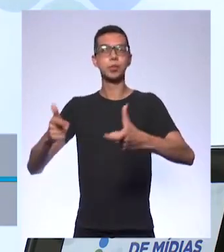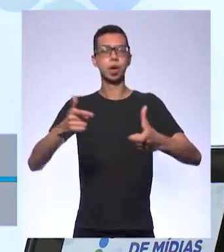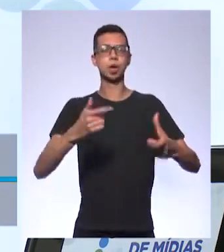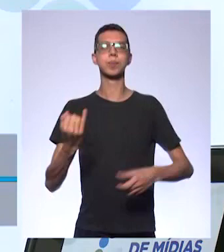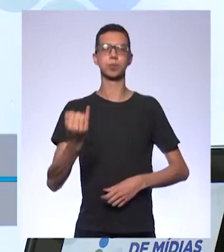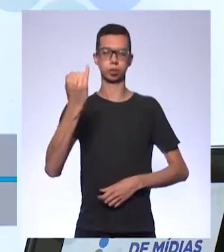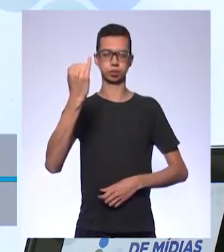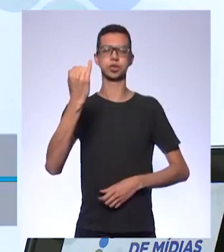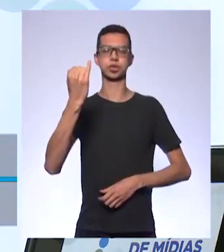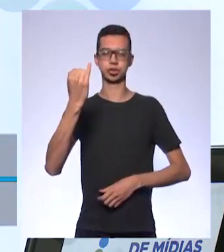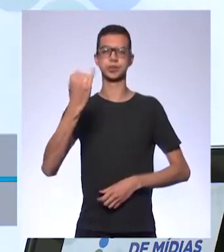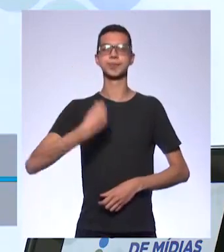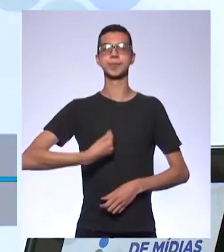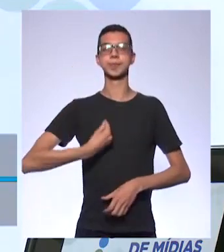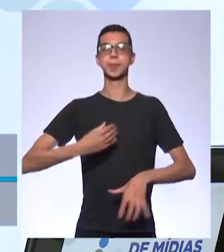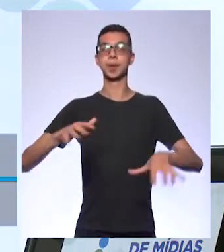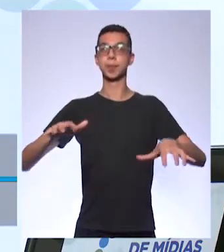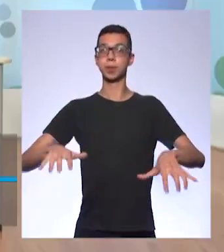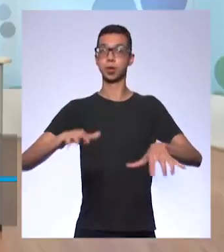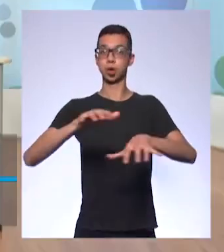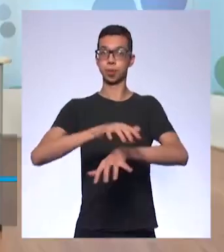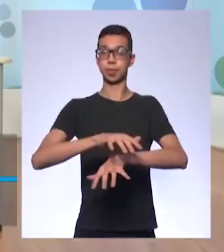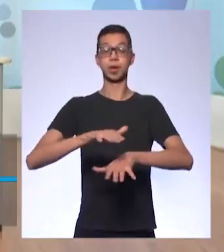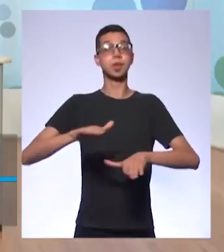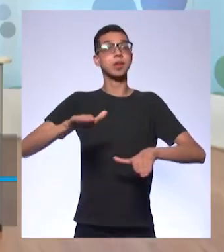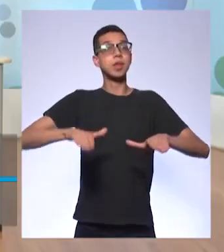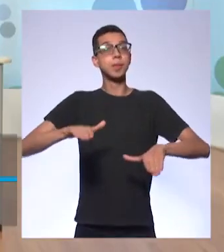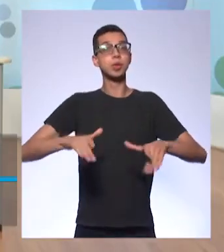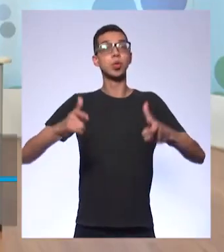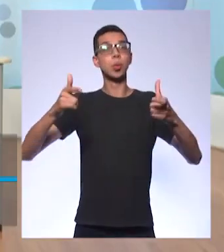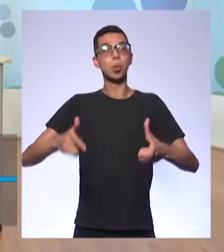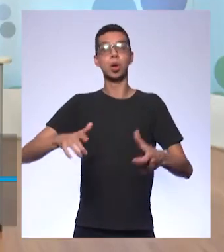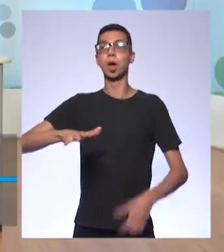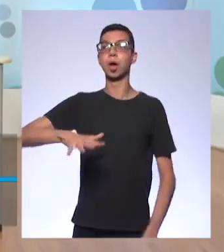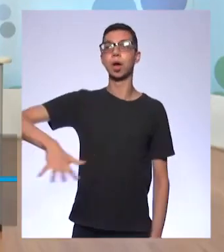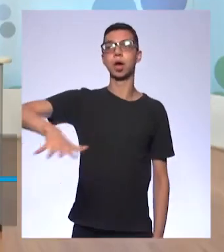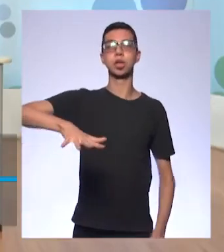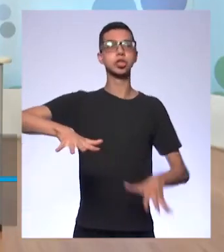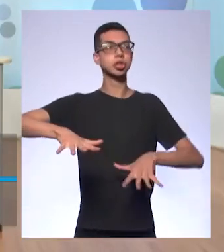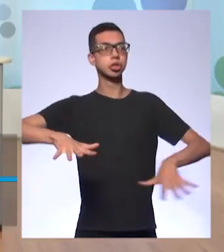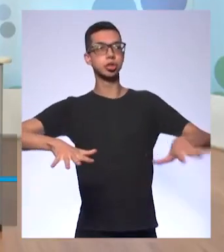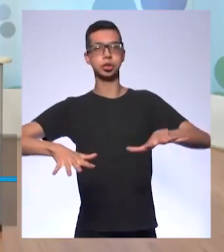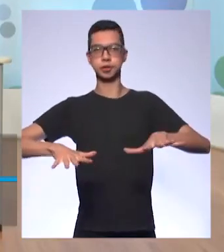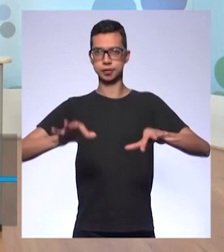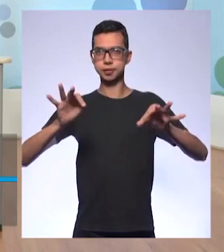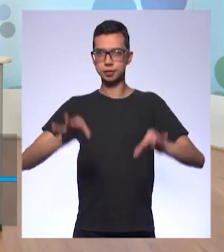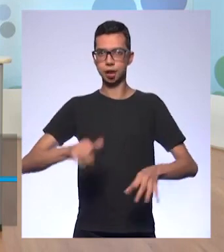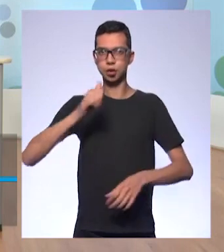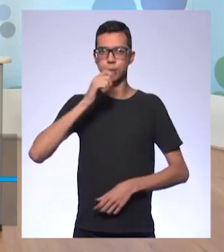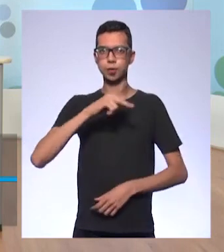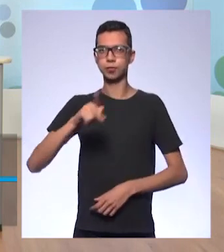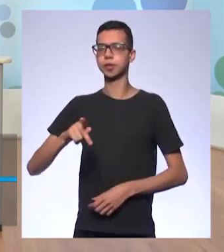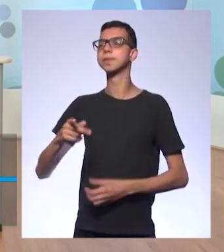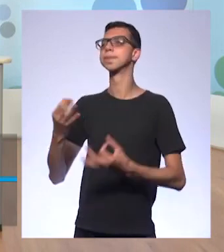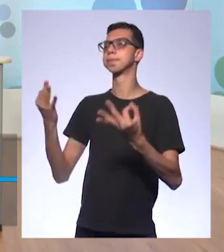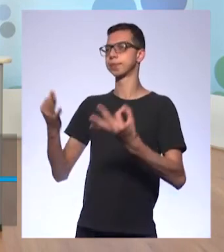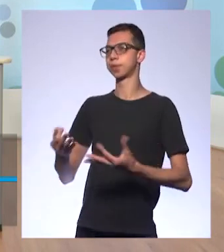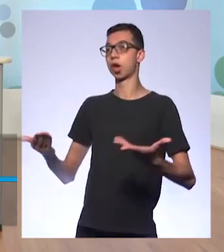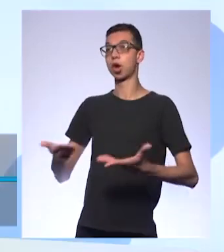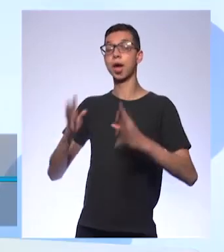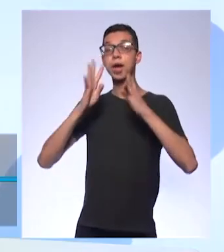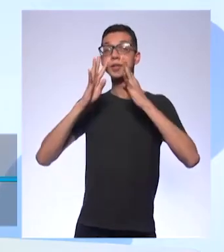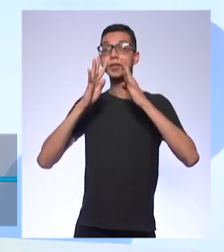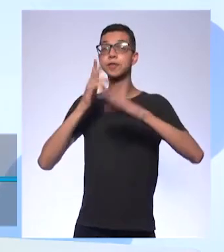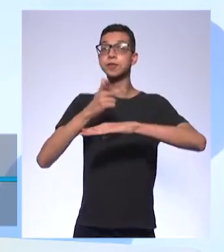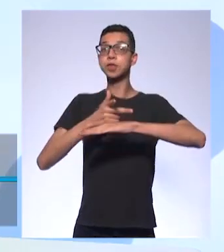são característicos por regiões. Perfeito, professora? Perfeito. E agora a gente vai ver mais um vídeo que vai fazer uma pergunta